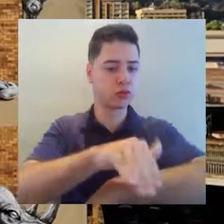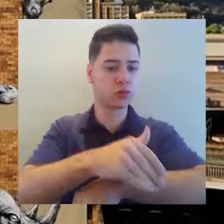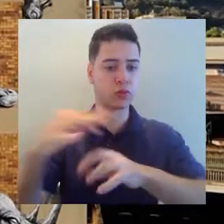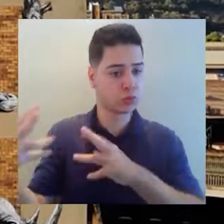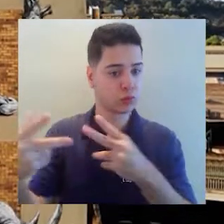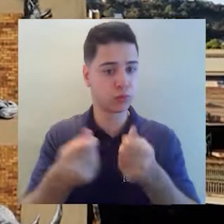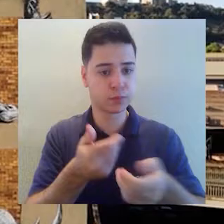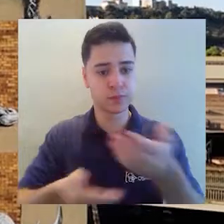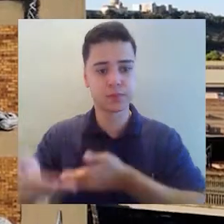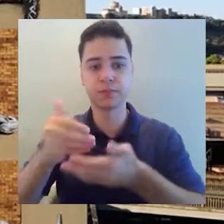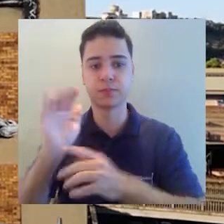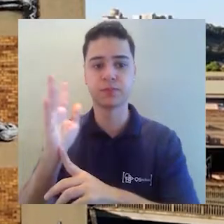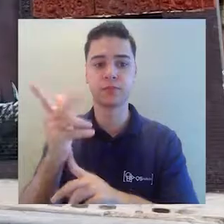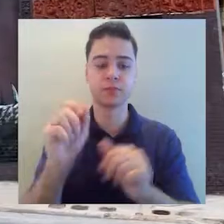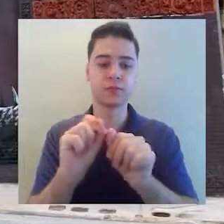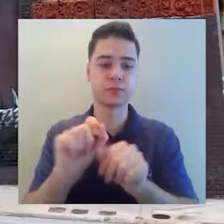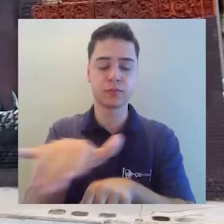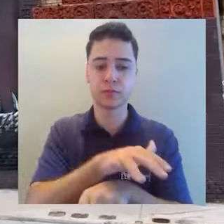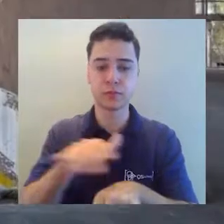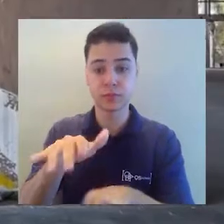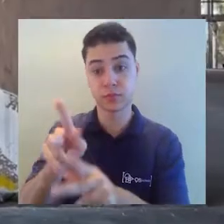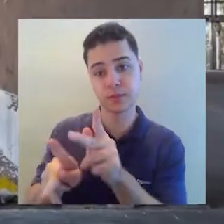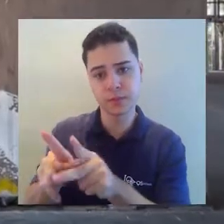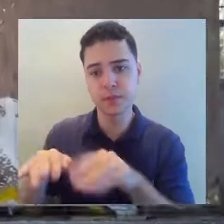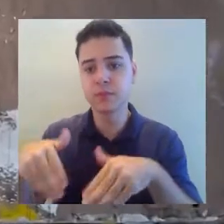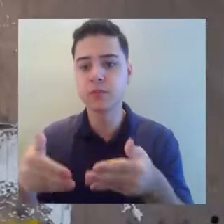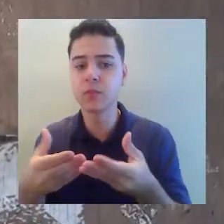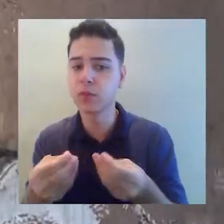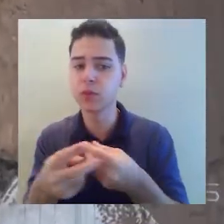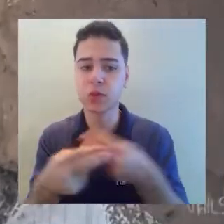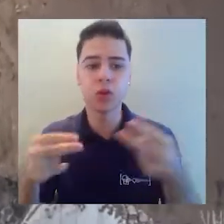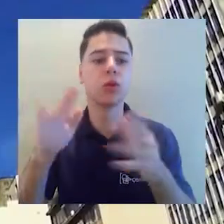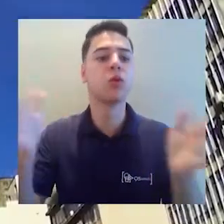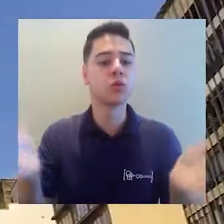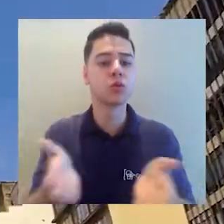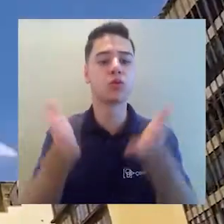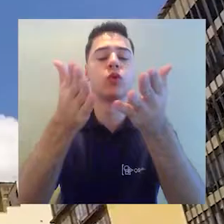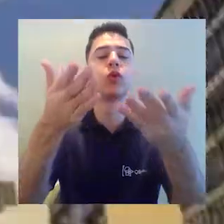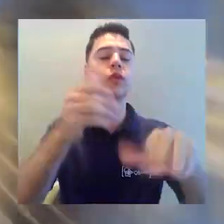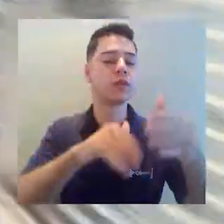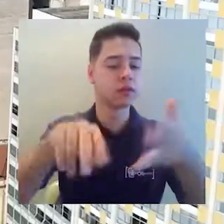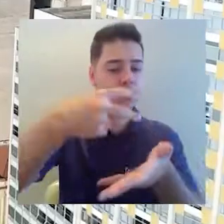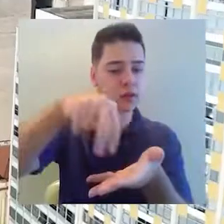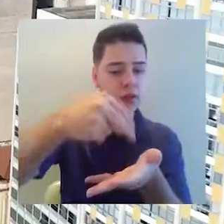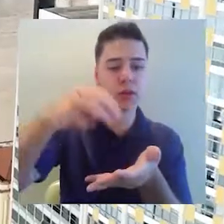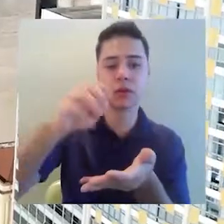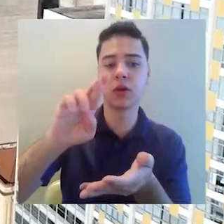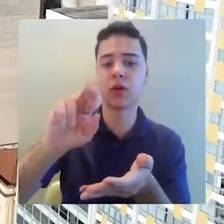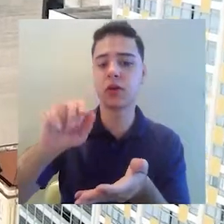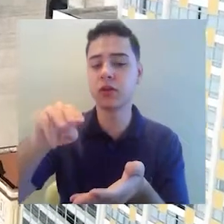é toda manifestação artística realizada no espaço público. Aí cabe muita coisa: escultura, dança, teatro,